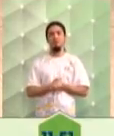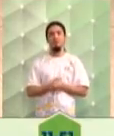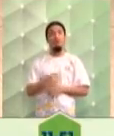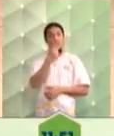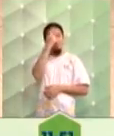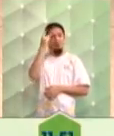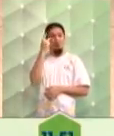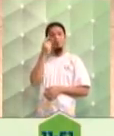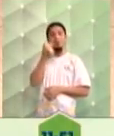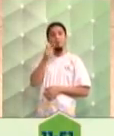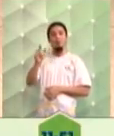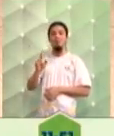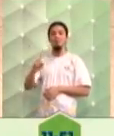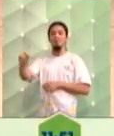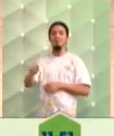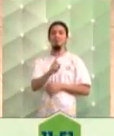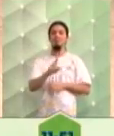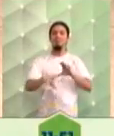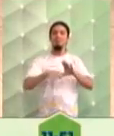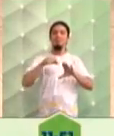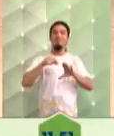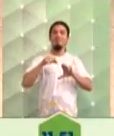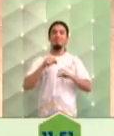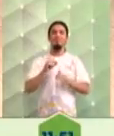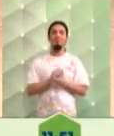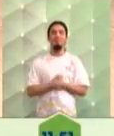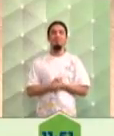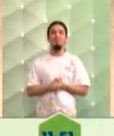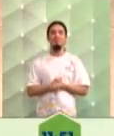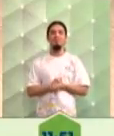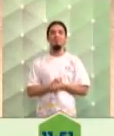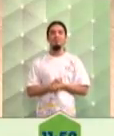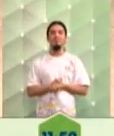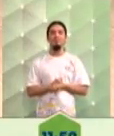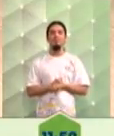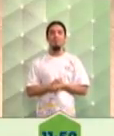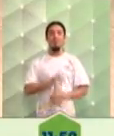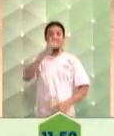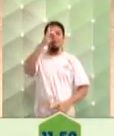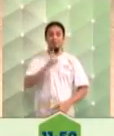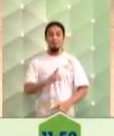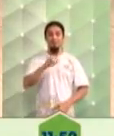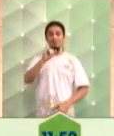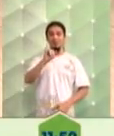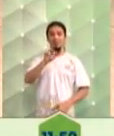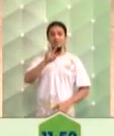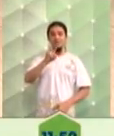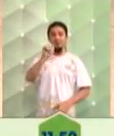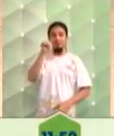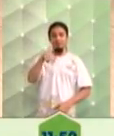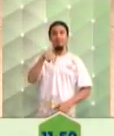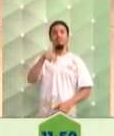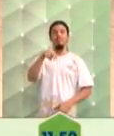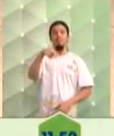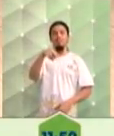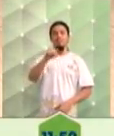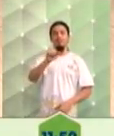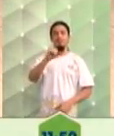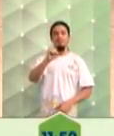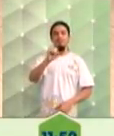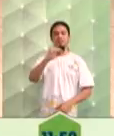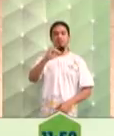Quem é o próximo diretor, me diz aquele. Ai, meu Deus, sou eu. Lá vem o diretor Ivan Nascimento, que vai fazer mais um sorteio. Atenção, Ivan